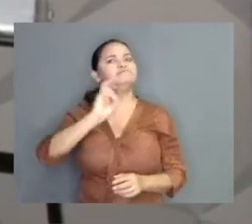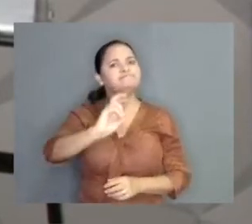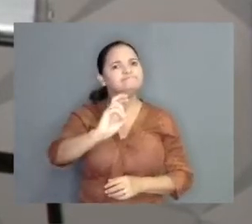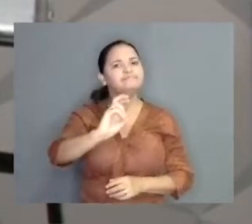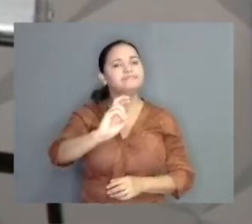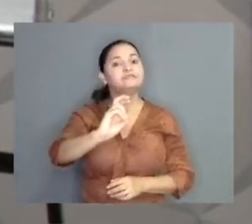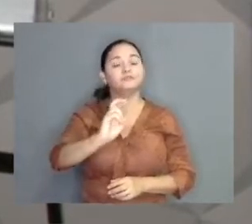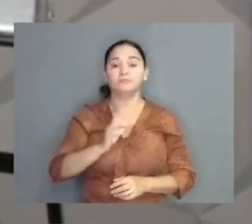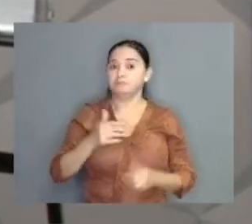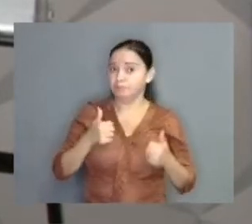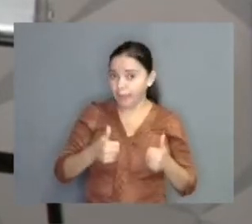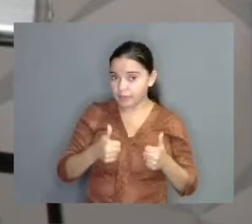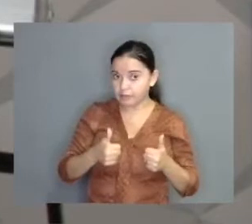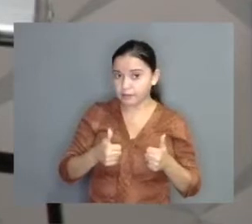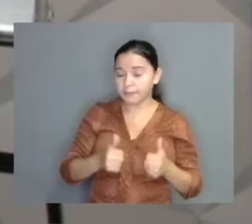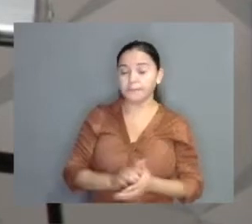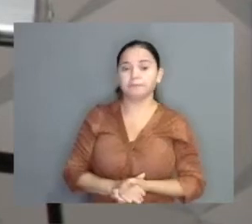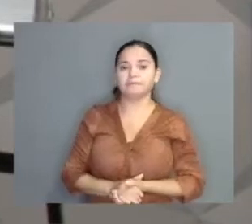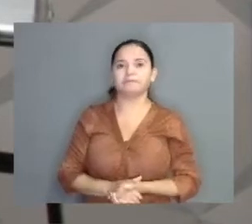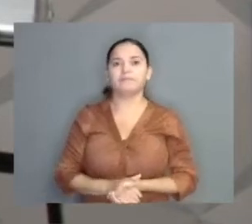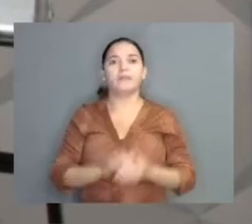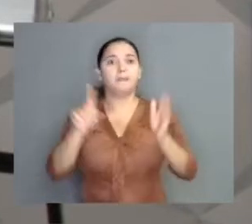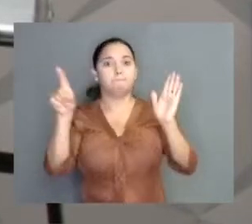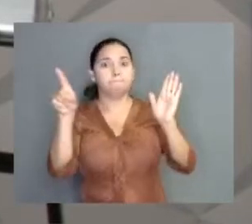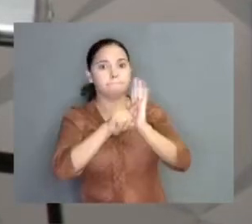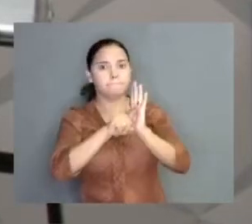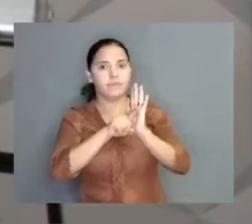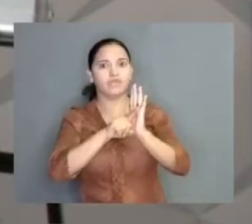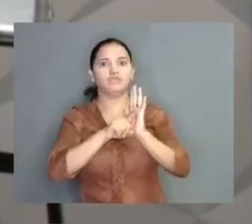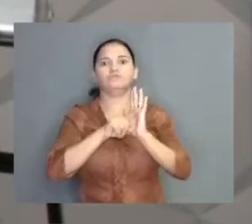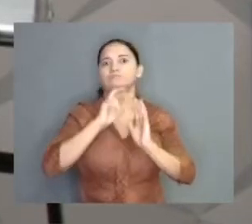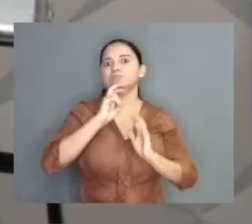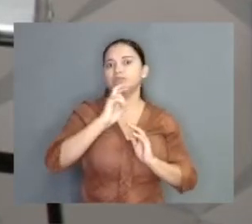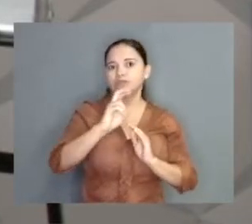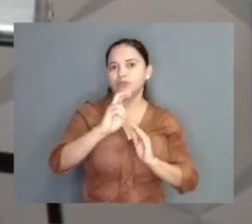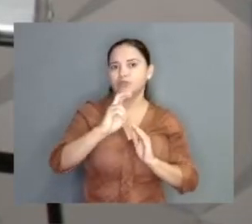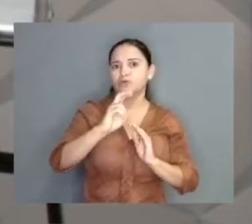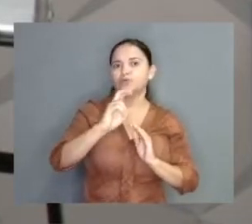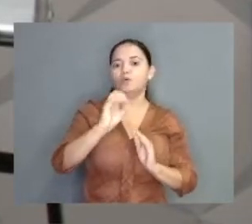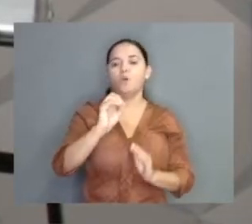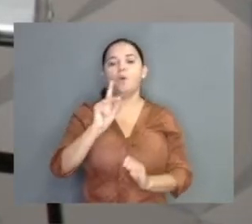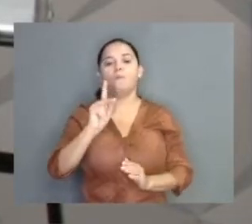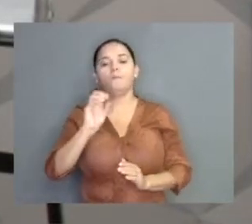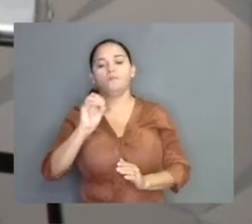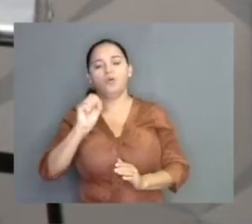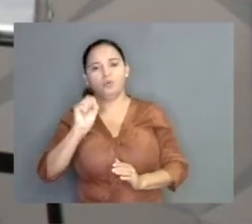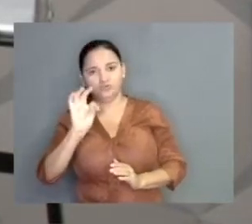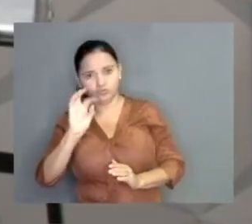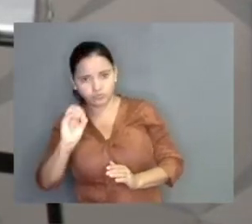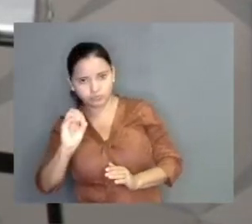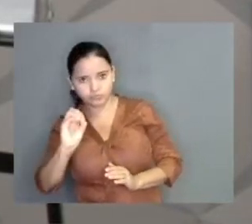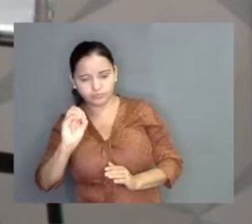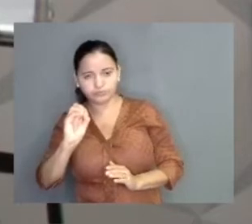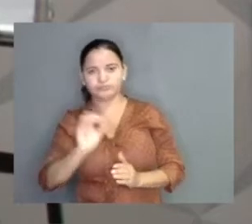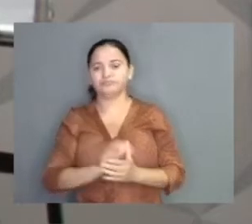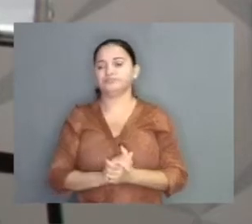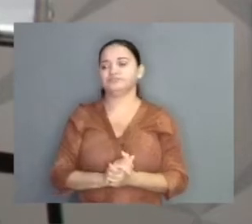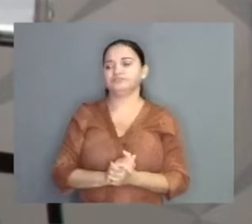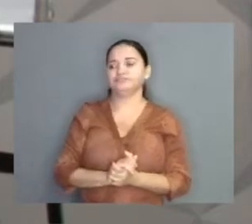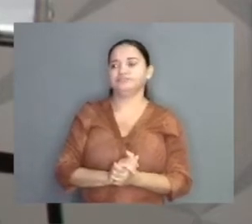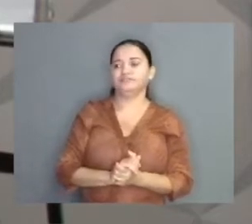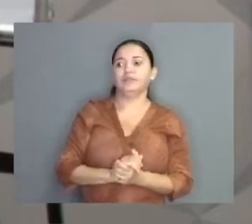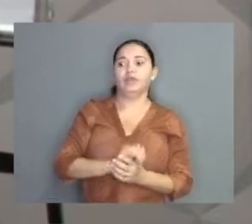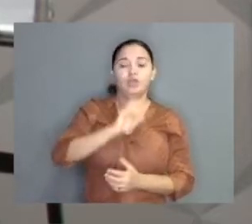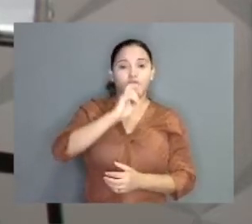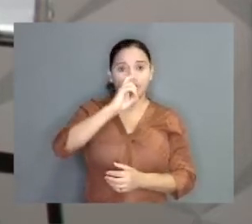Então, aqui, menos 5 é oposto. E 1 sobre 5 é o